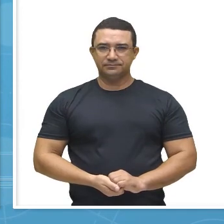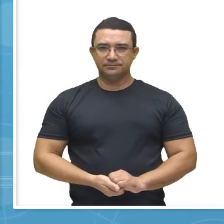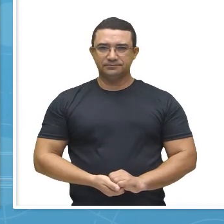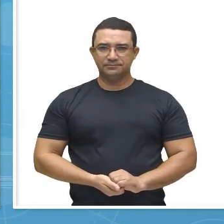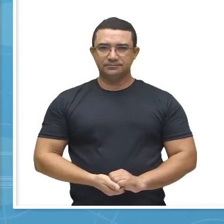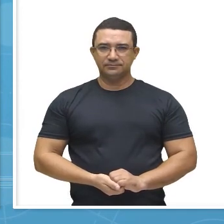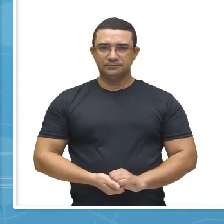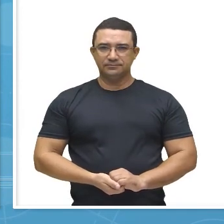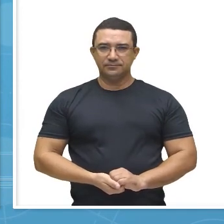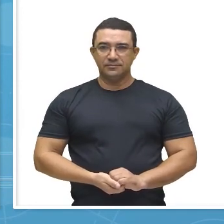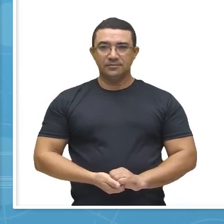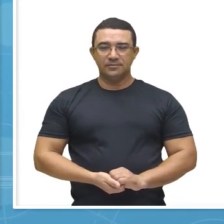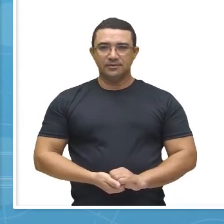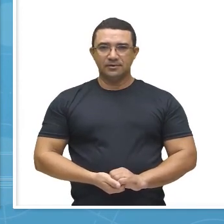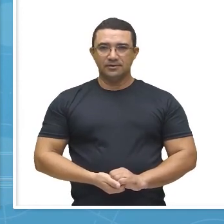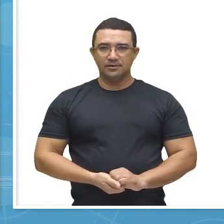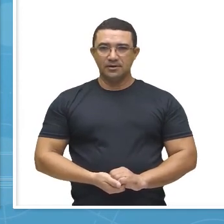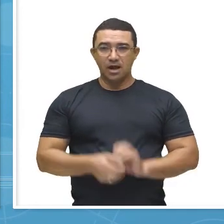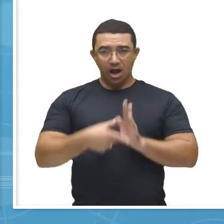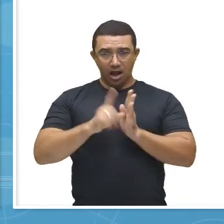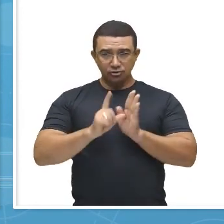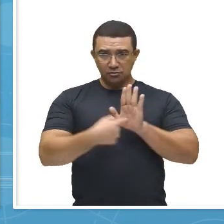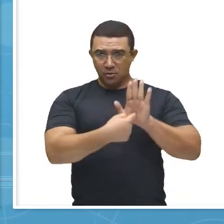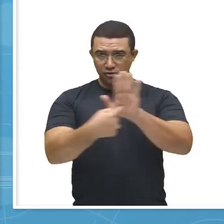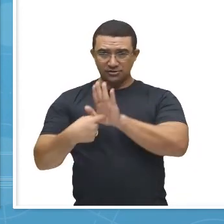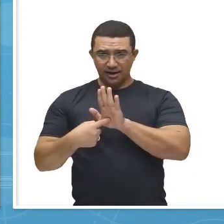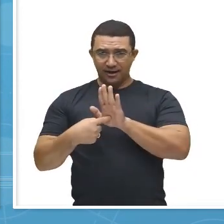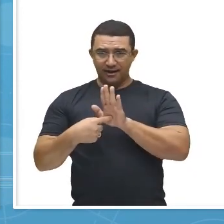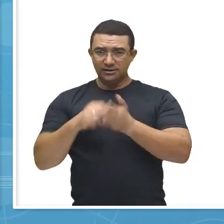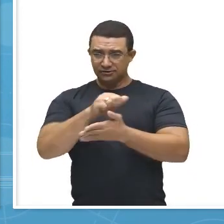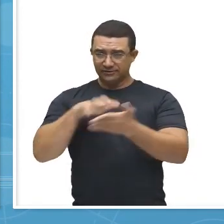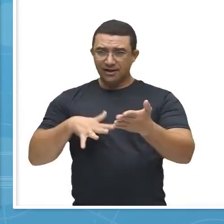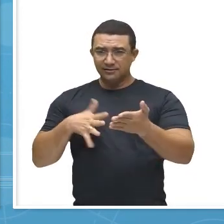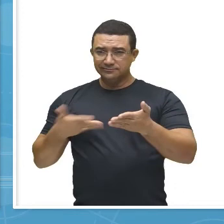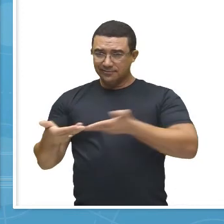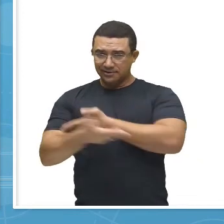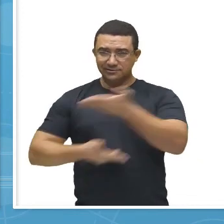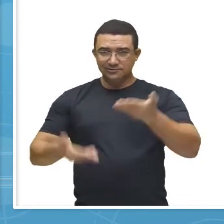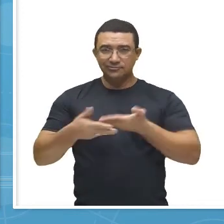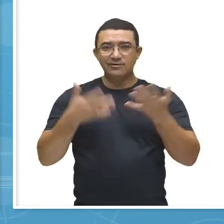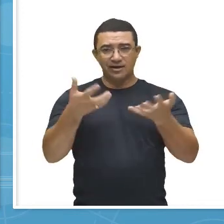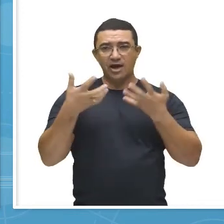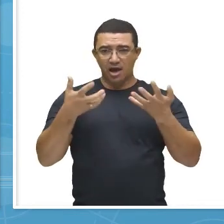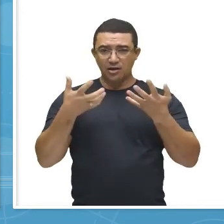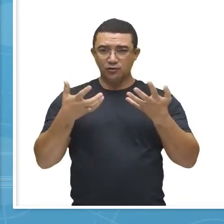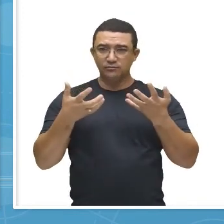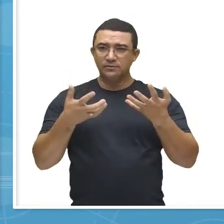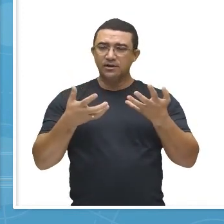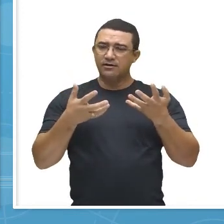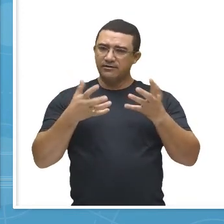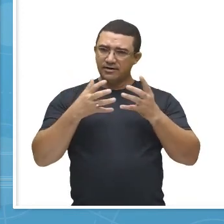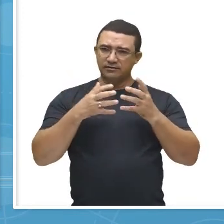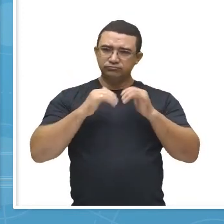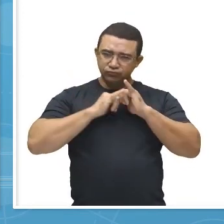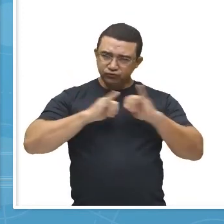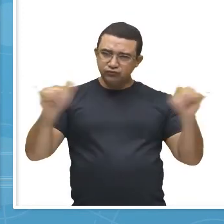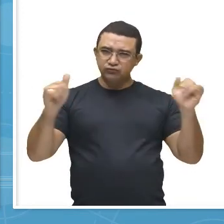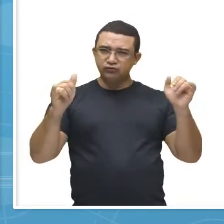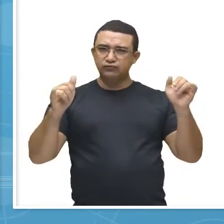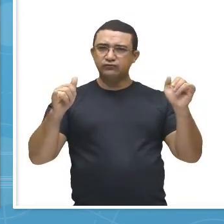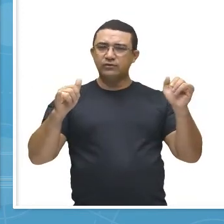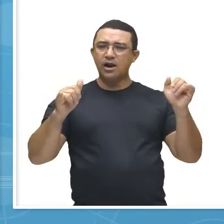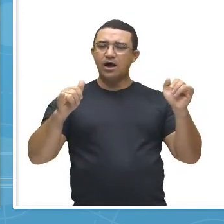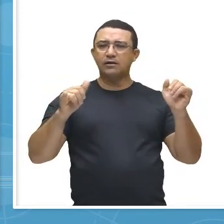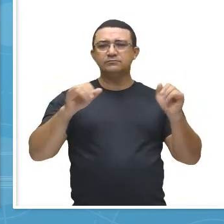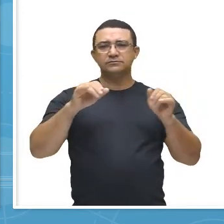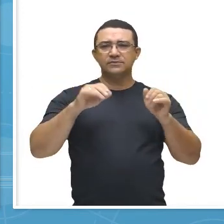Eu quero, antes de chamar a atividade interativa, dar uma saudação em Nhengatu, uma língua indígena daqui do Amazonas. Você